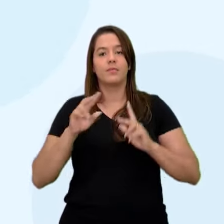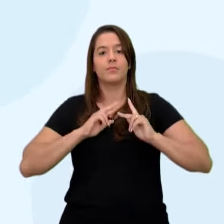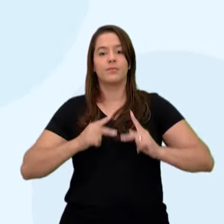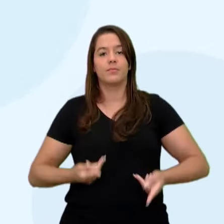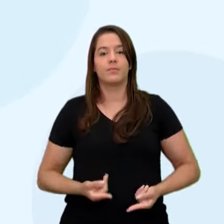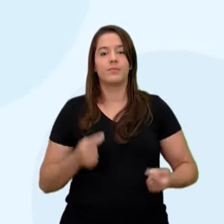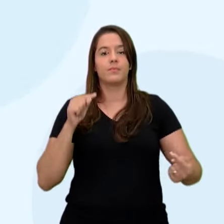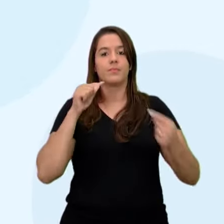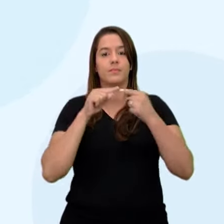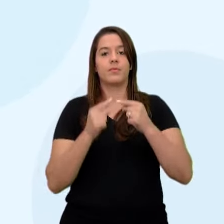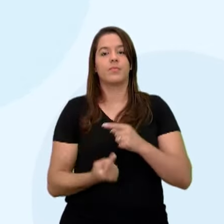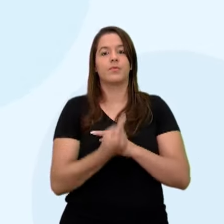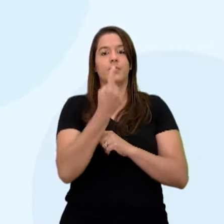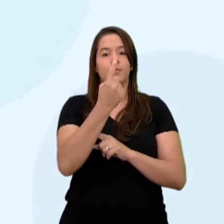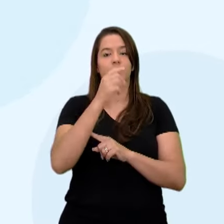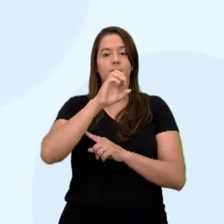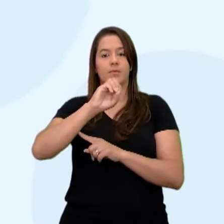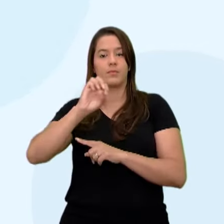Aplicadas 103